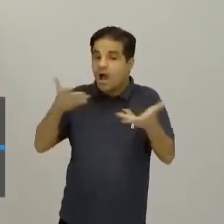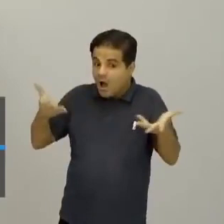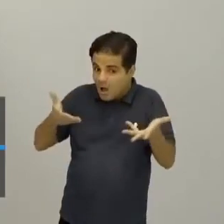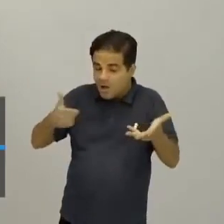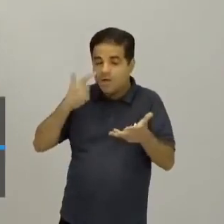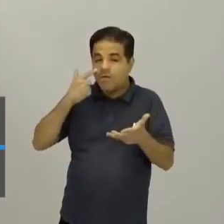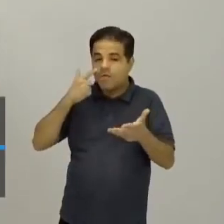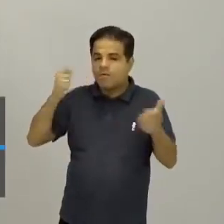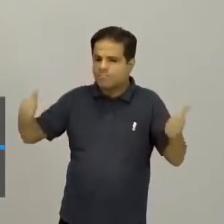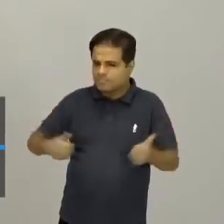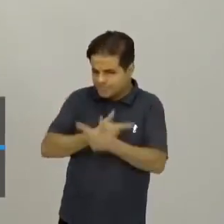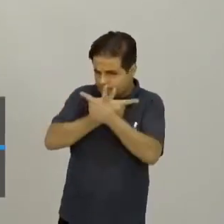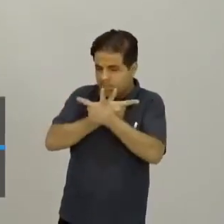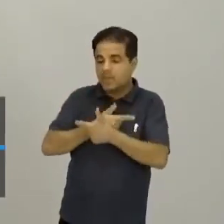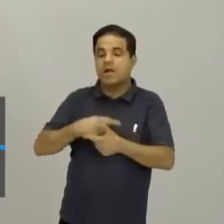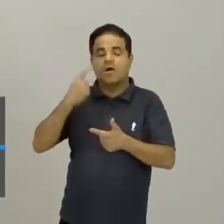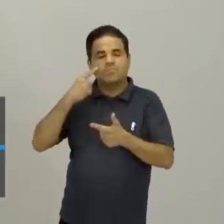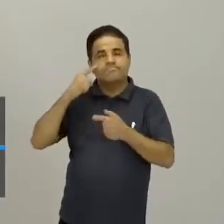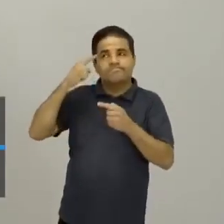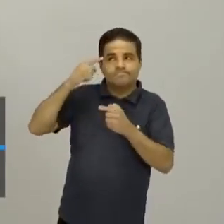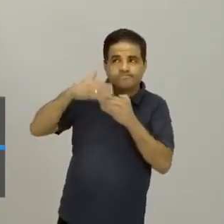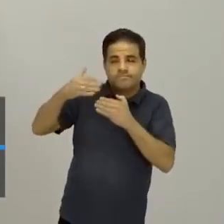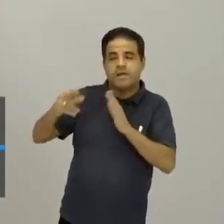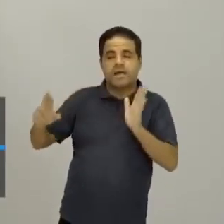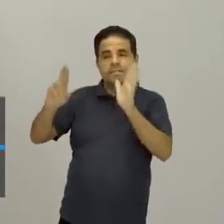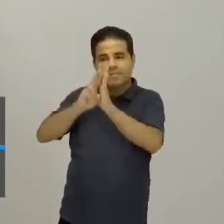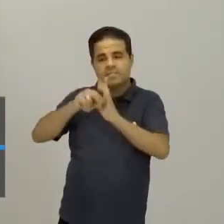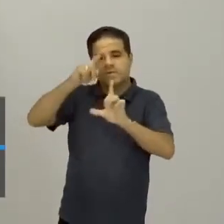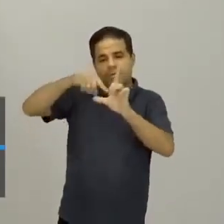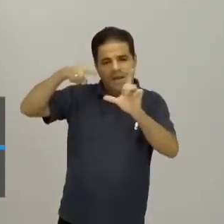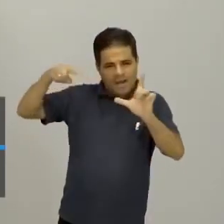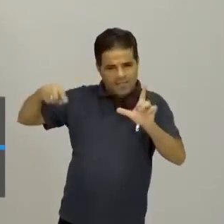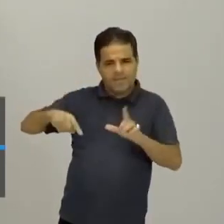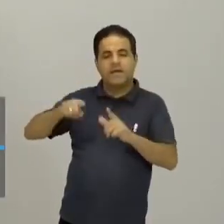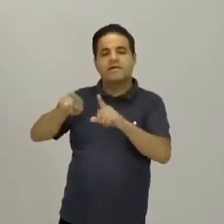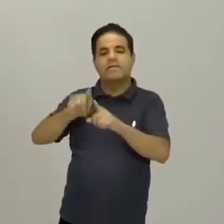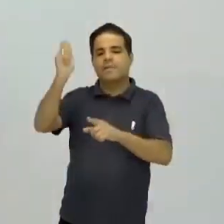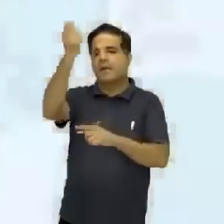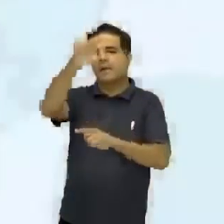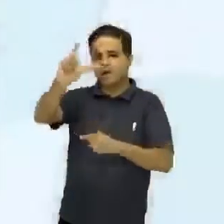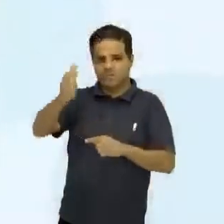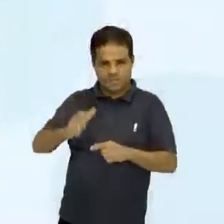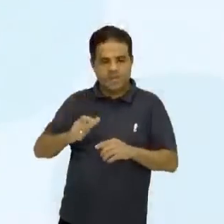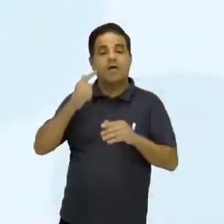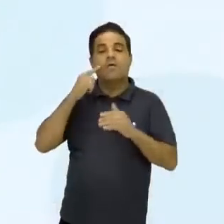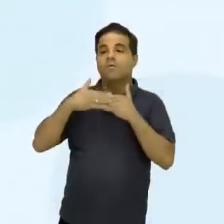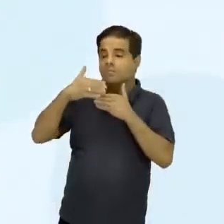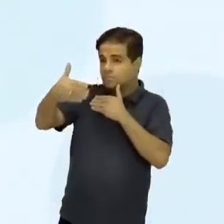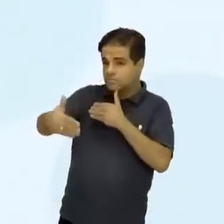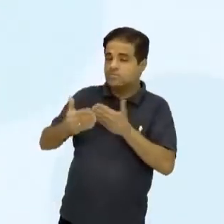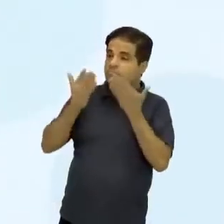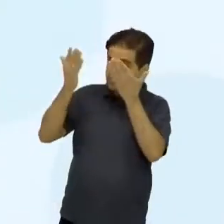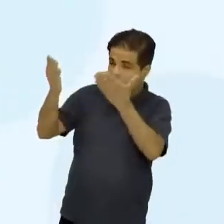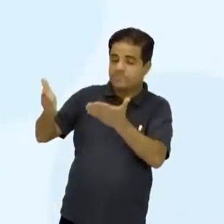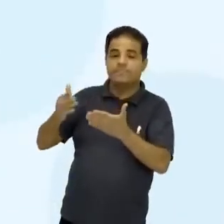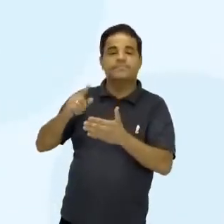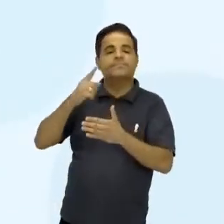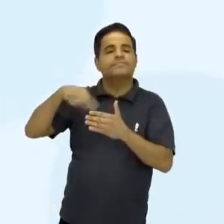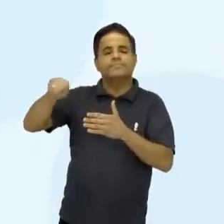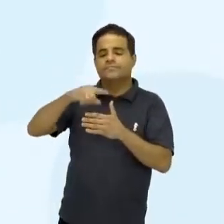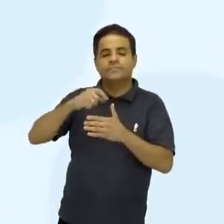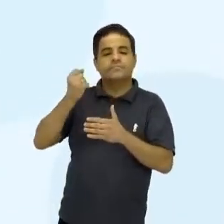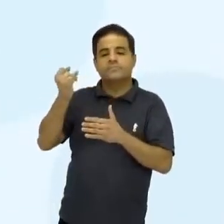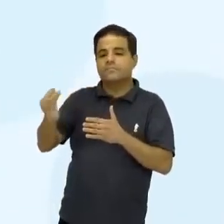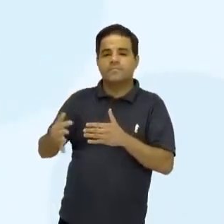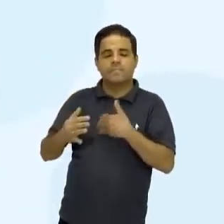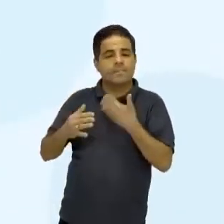Na mesma ideia, tá bom? A gente vai partir da representação gráfica e da representação algébrica. Então pode colocar para eles na tela aí. Segundo grau, y